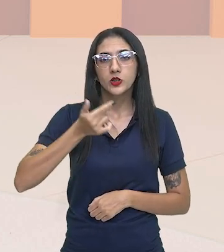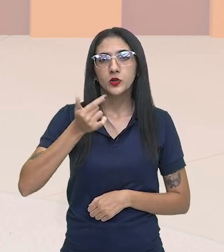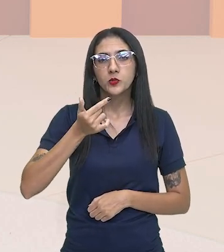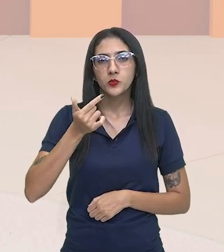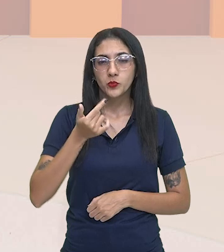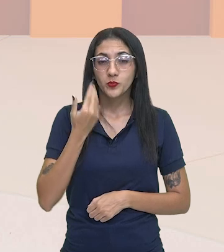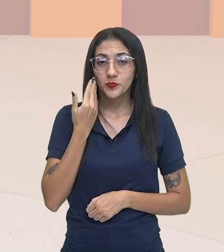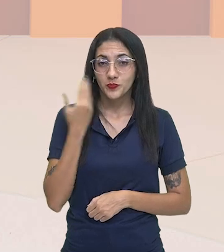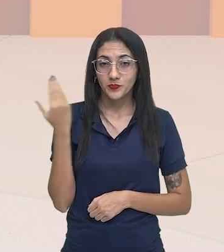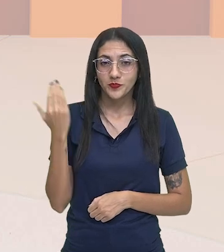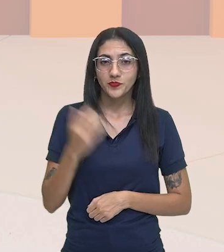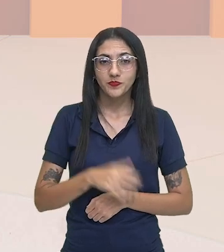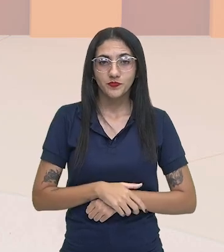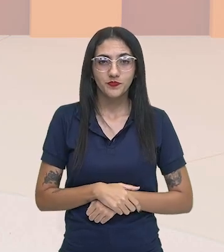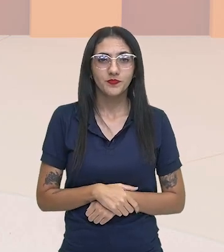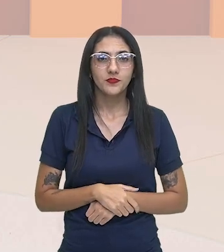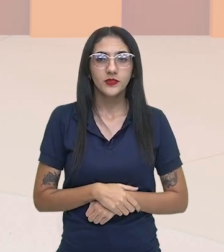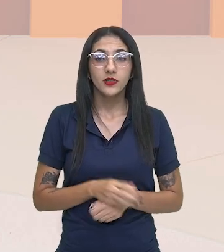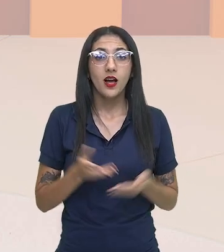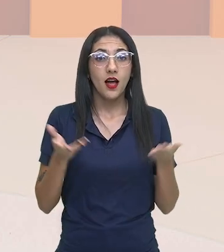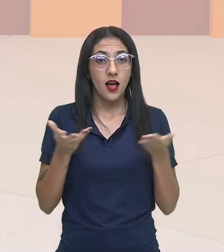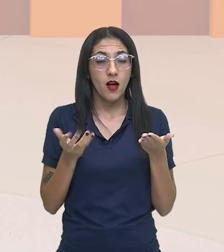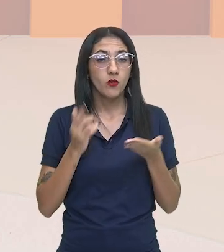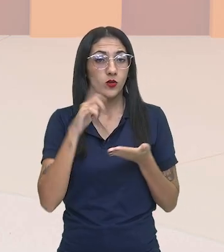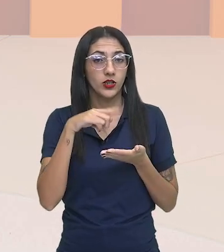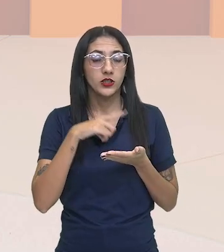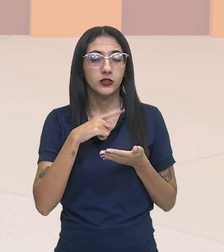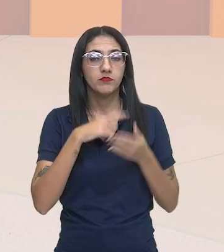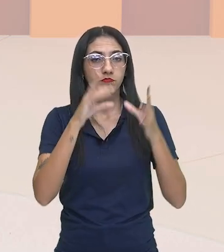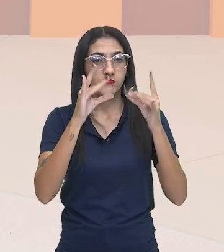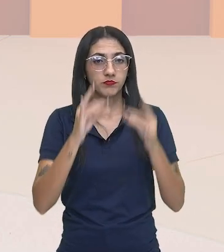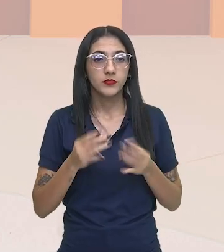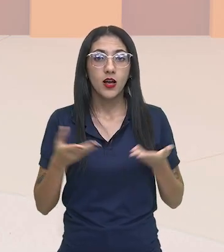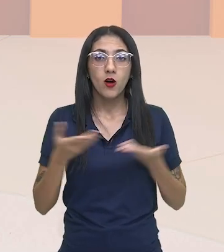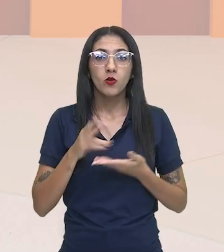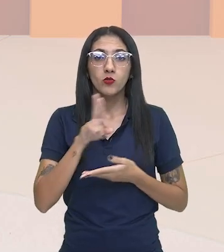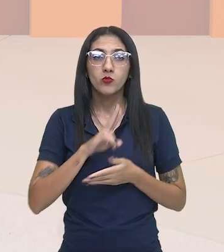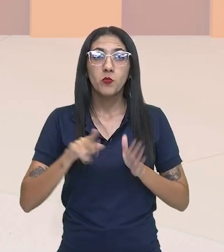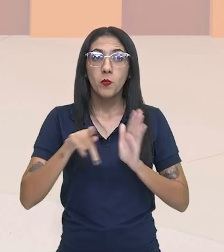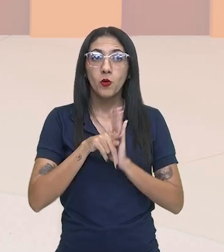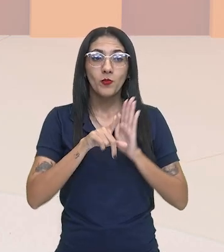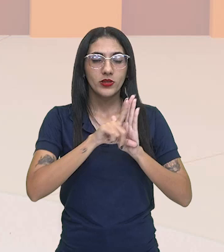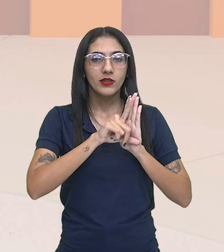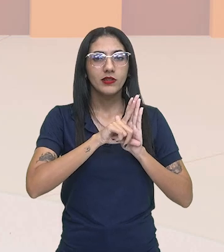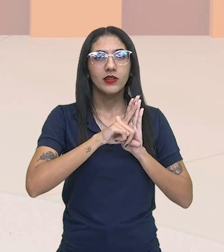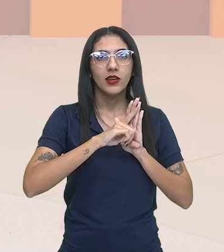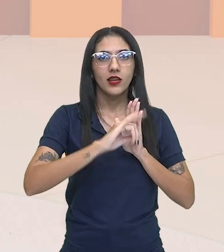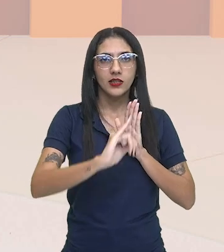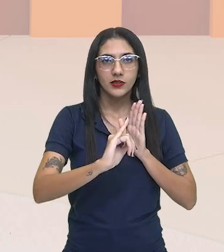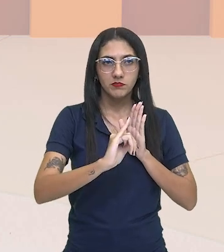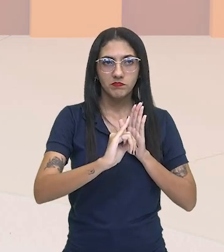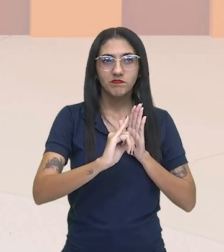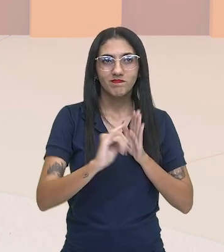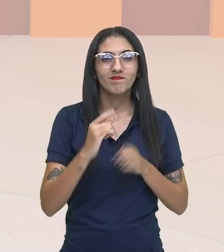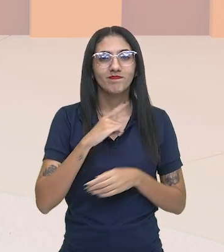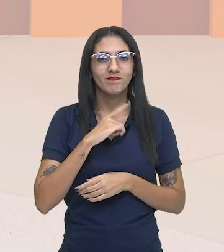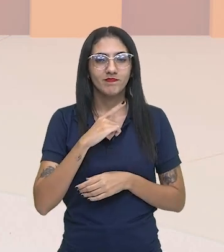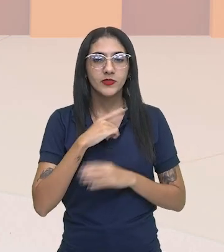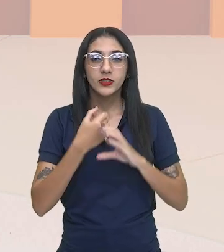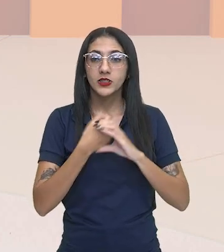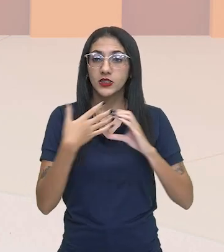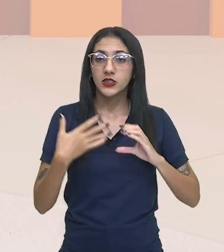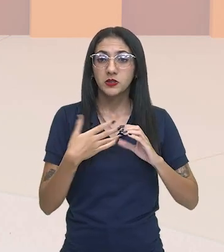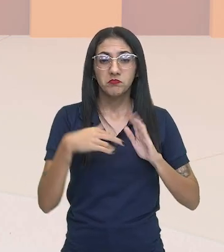dominação racional legal. Aqui a dominação se dá por intermédio das leis, ou seja, está fundamentada